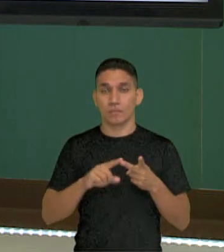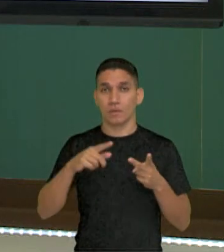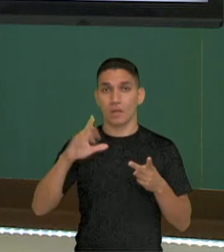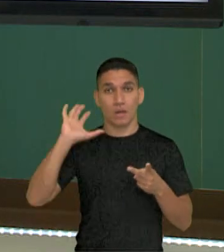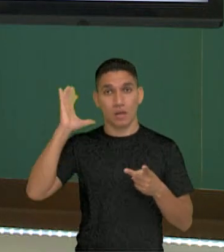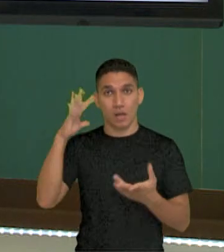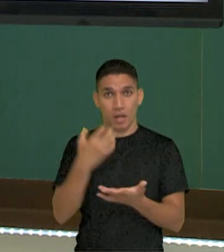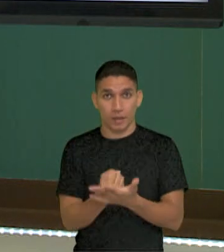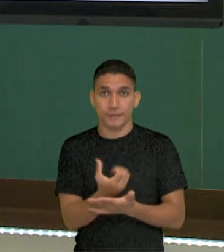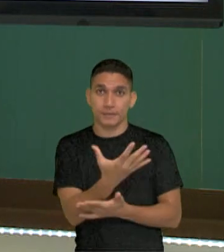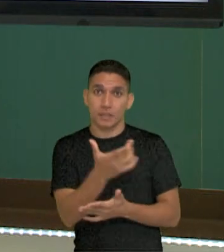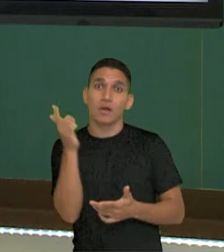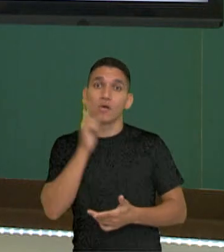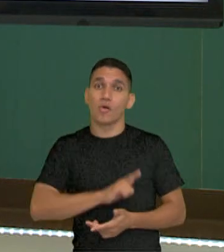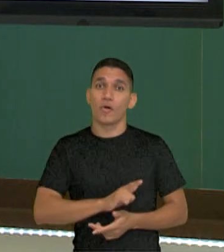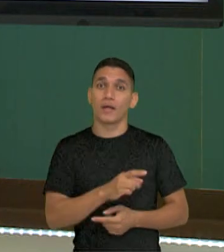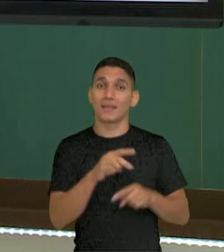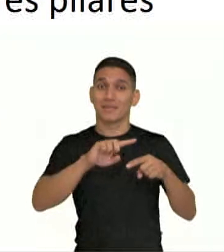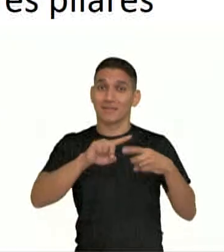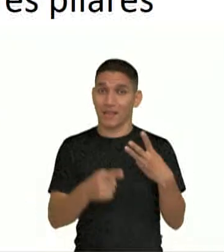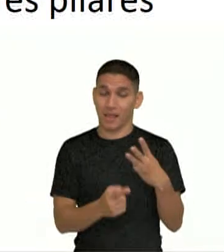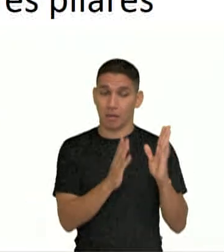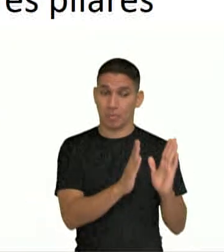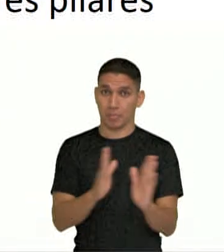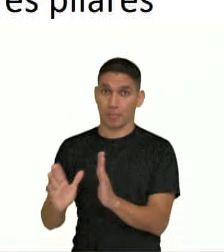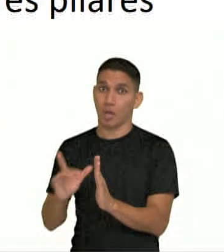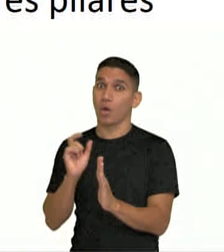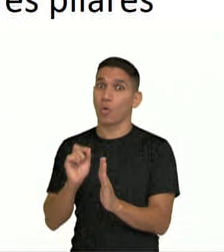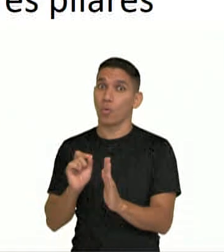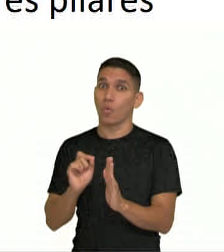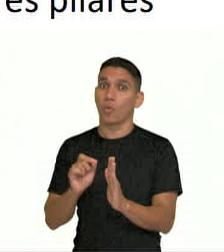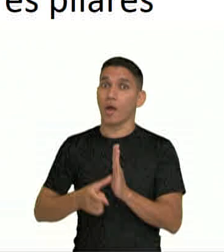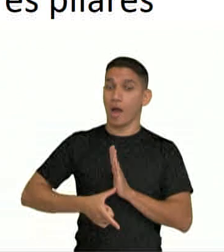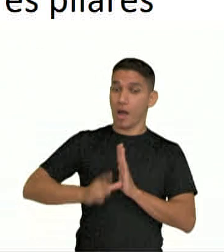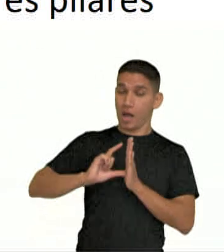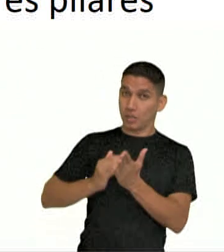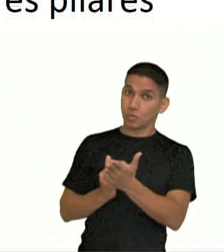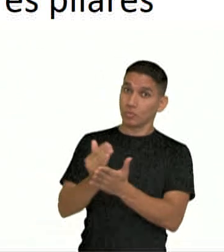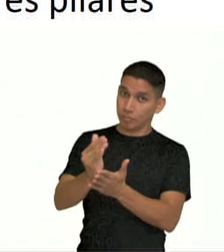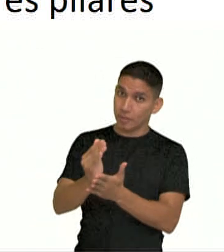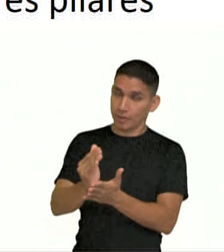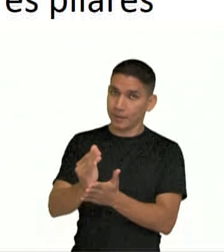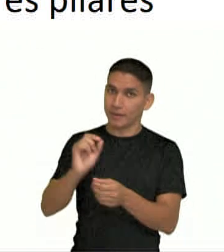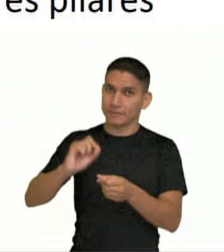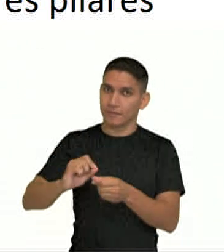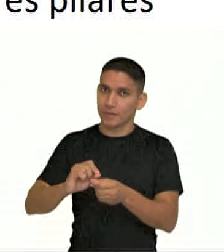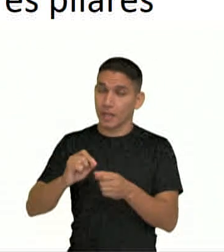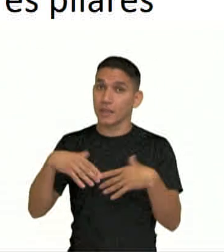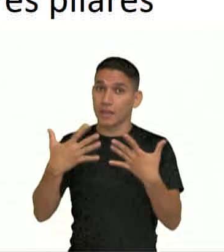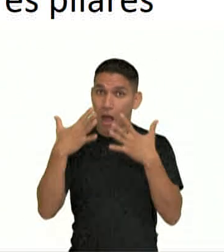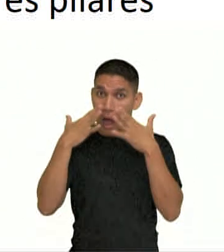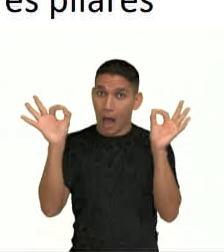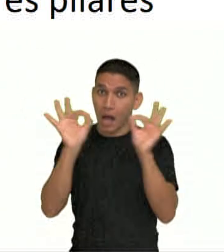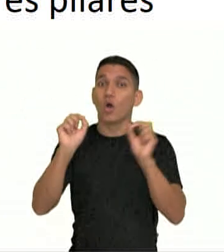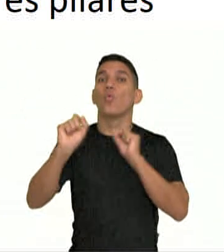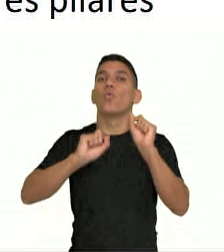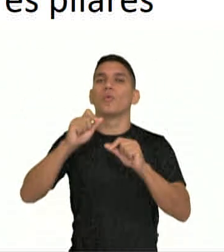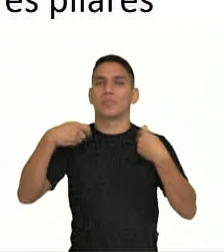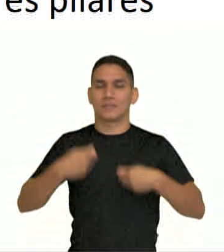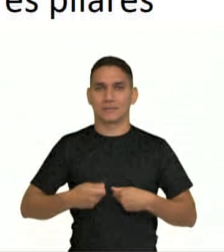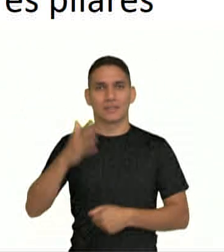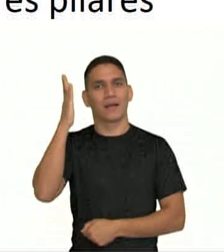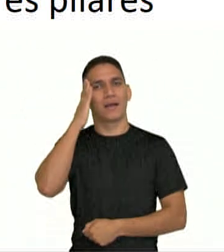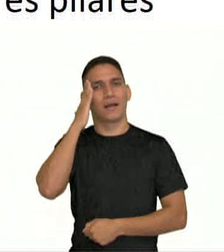podcaster precisa de 3 pilares em mente antes de dar início à produção. Então, fiquem atentos aos 3 pilares que a